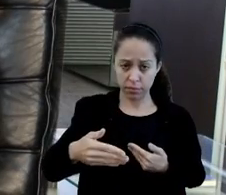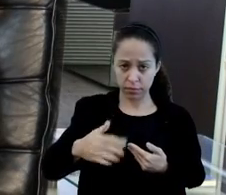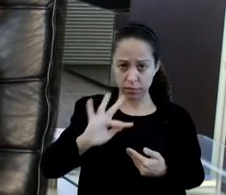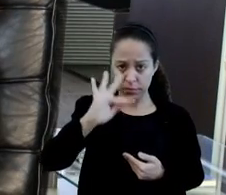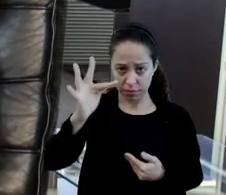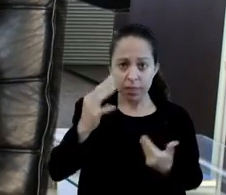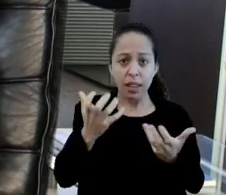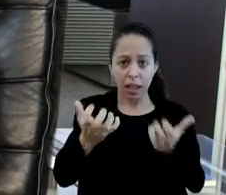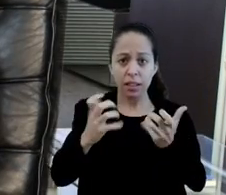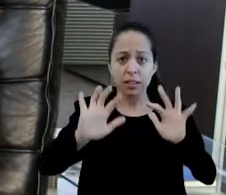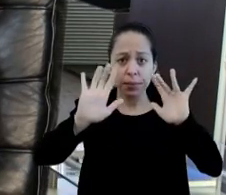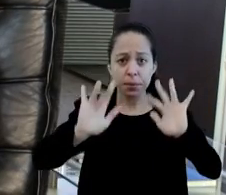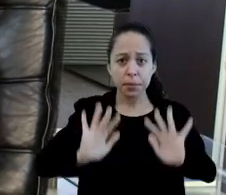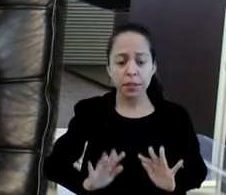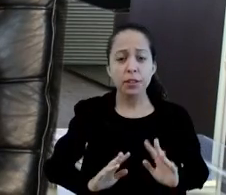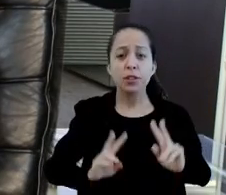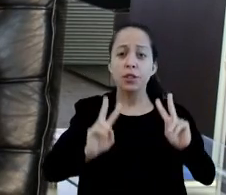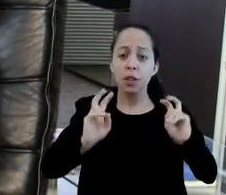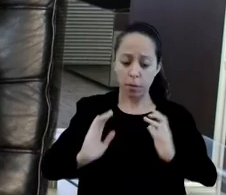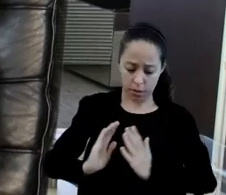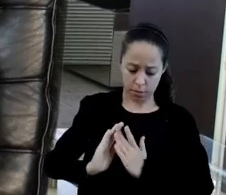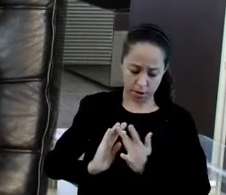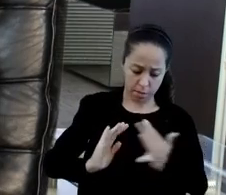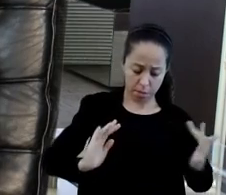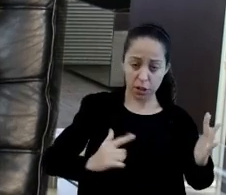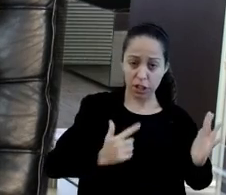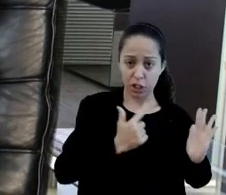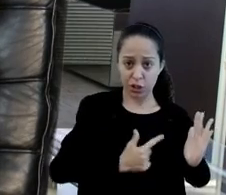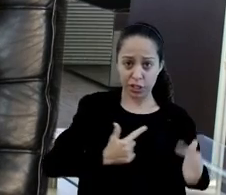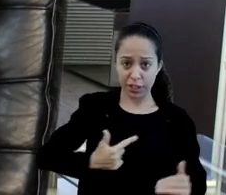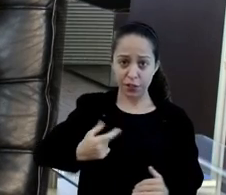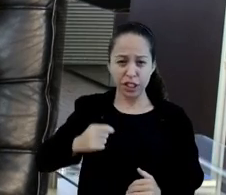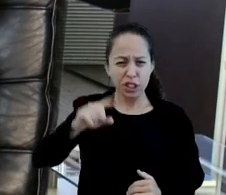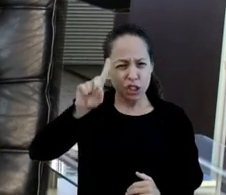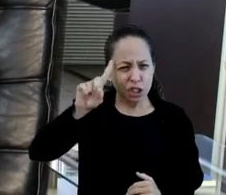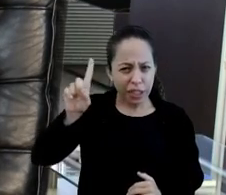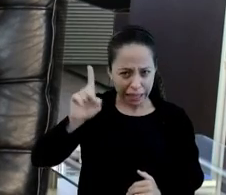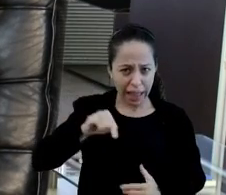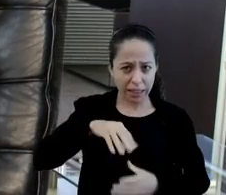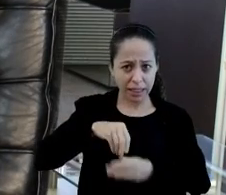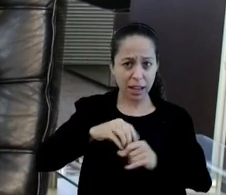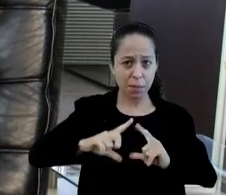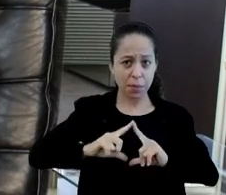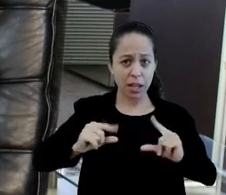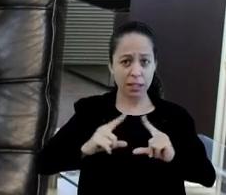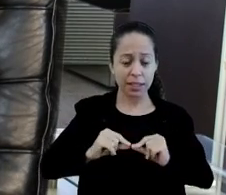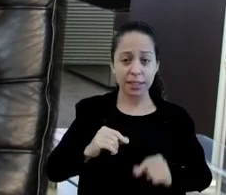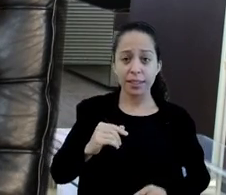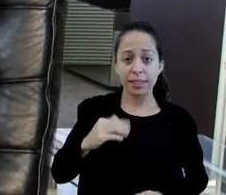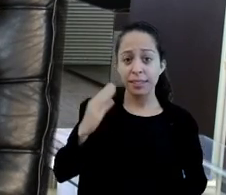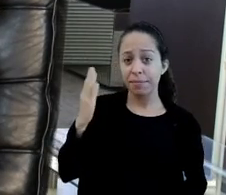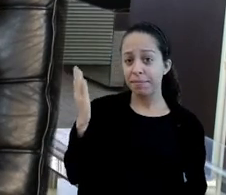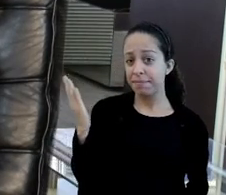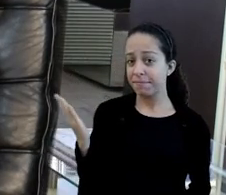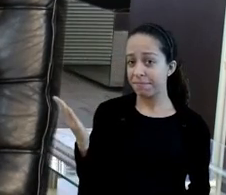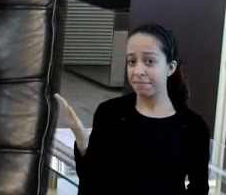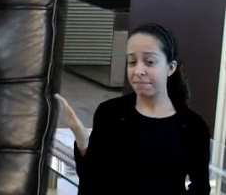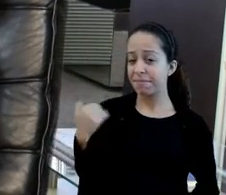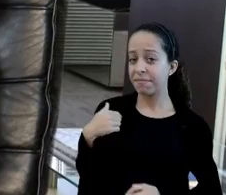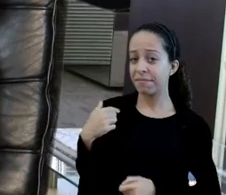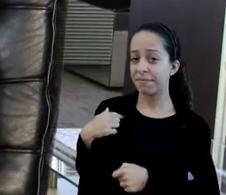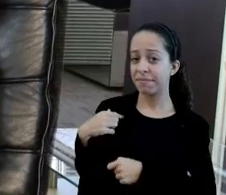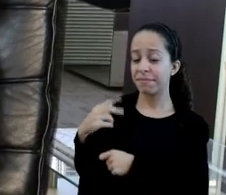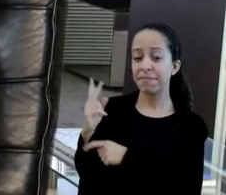sobre os 220 dias de poesia em Brasília? Tá o livrinho aqui, ó, para eu emprestar, a pessoa